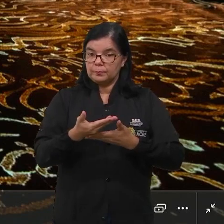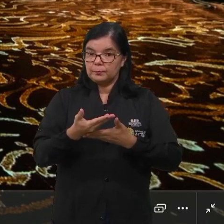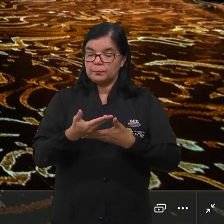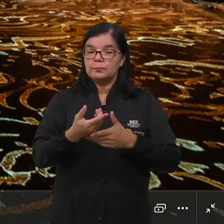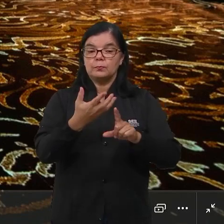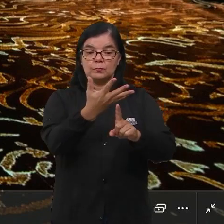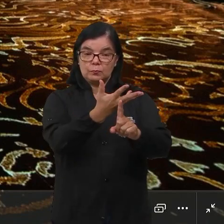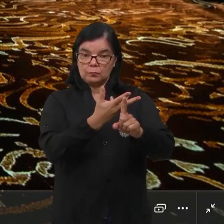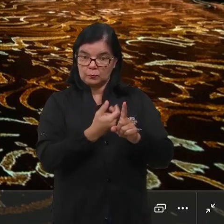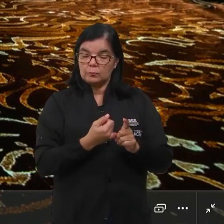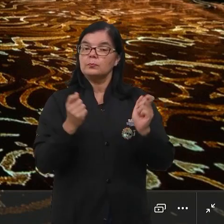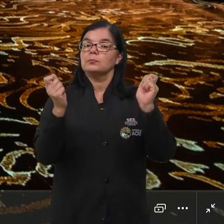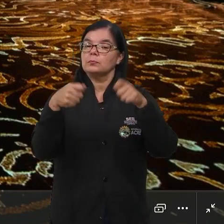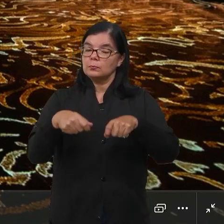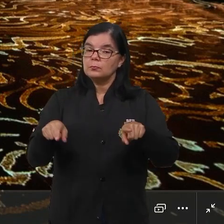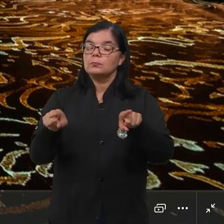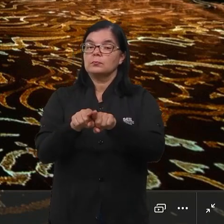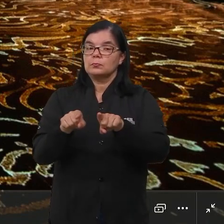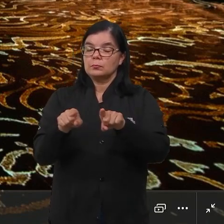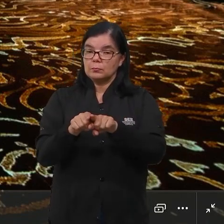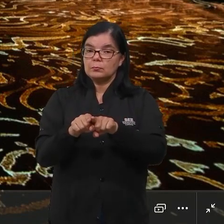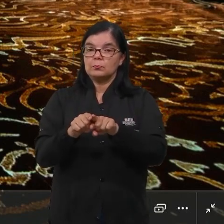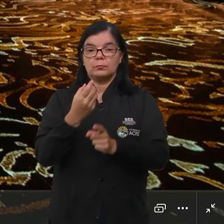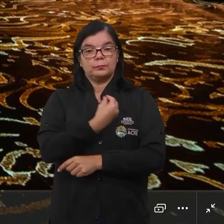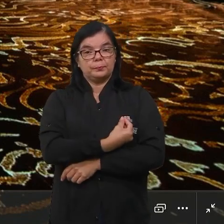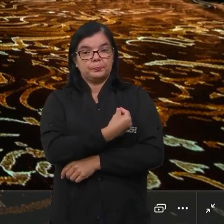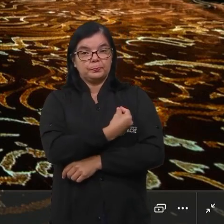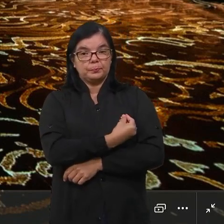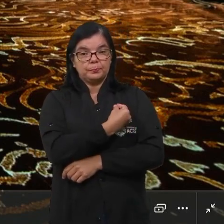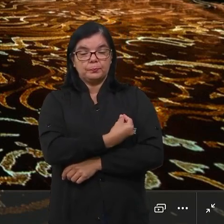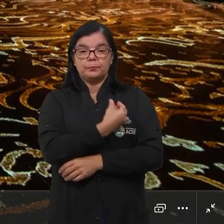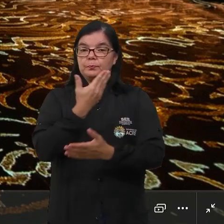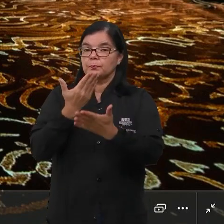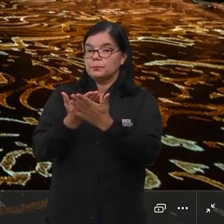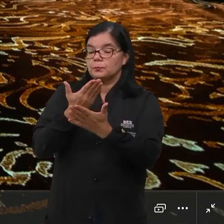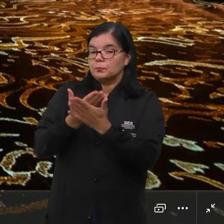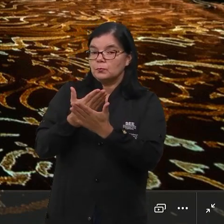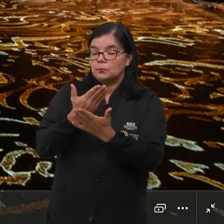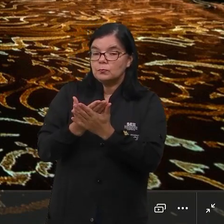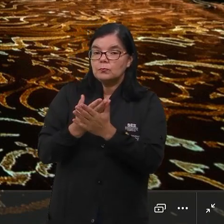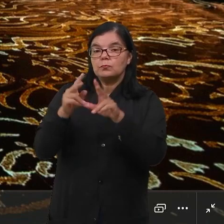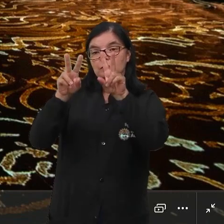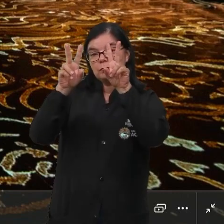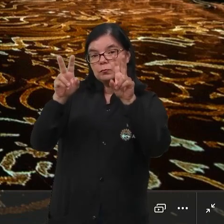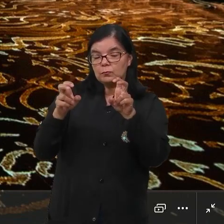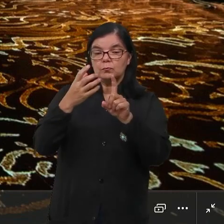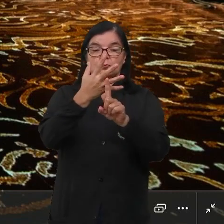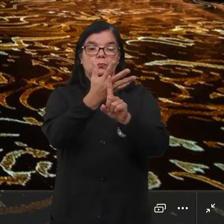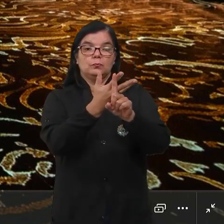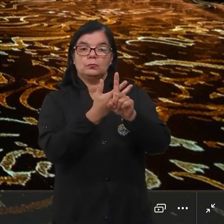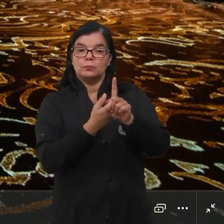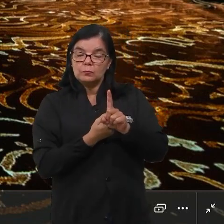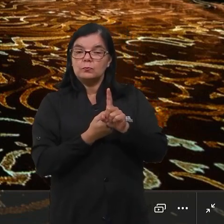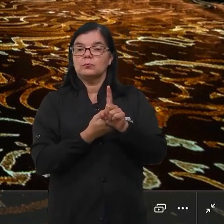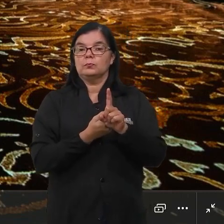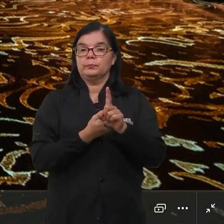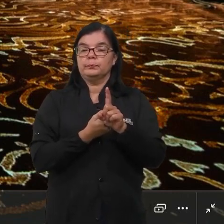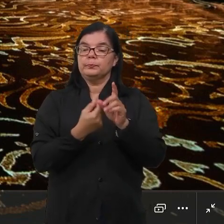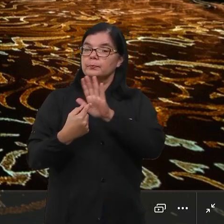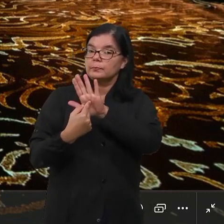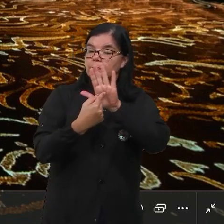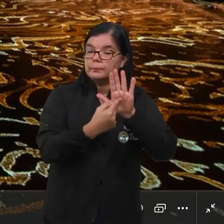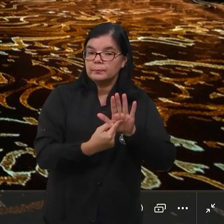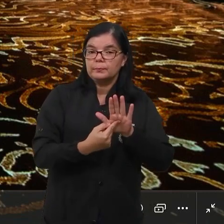e um ambiente em que elas podem participar de estudo dirigido a respeito do artista, a respeito da obra.